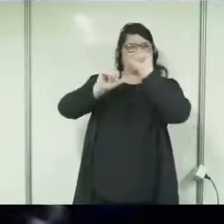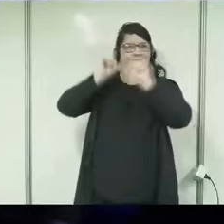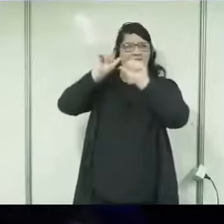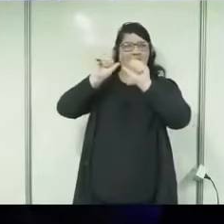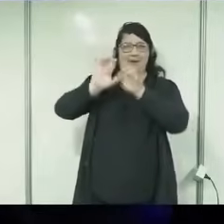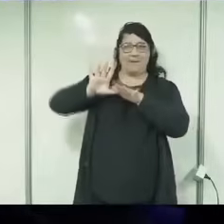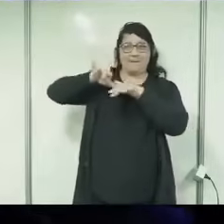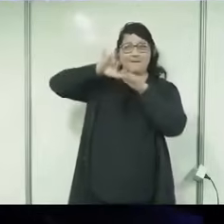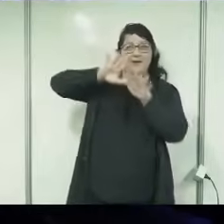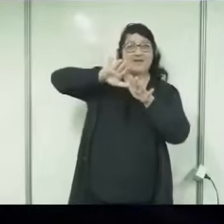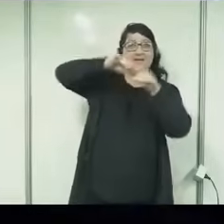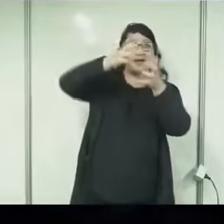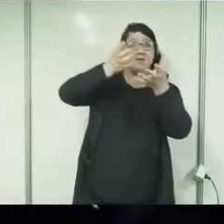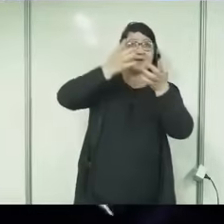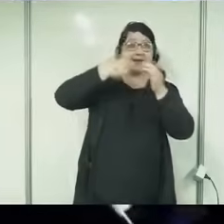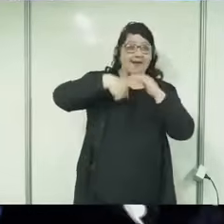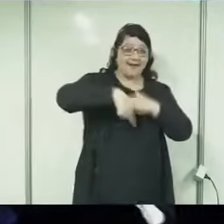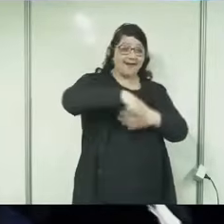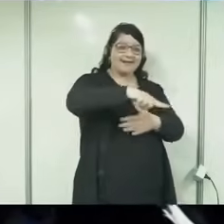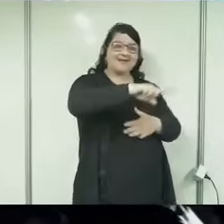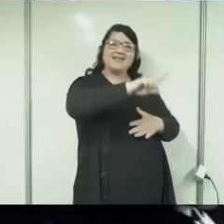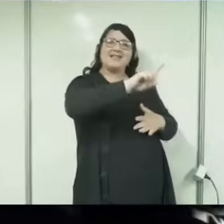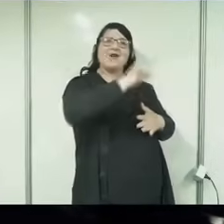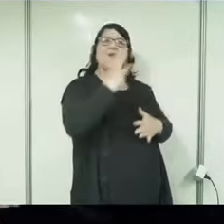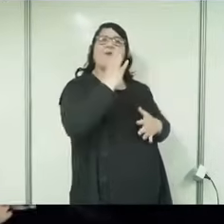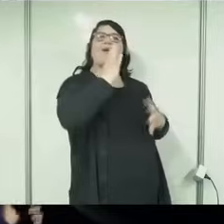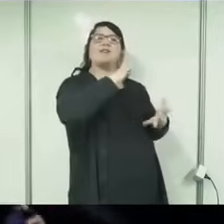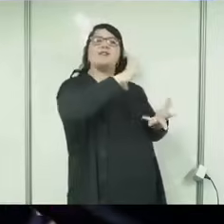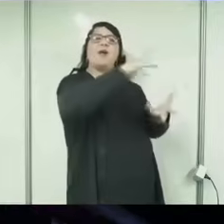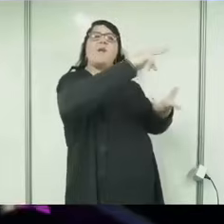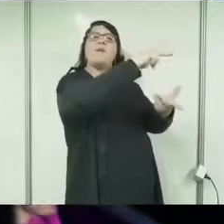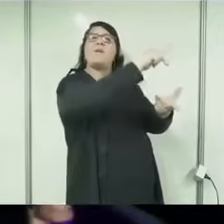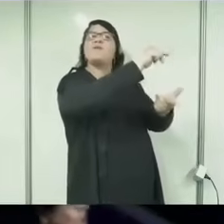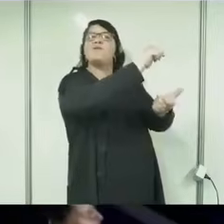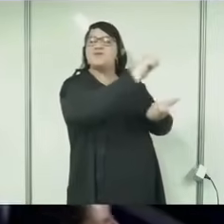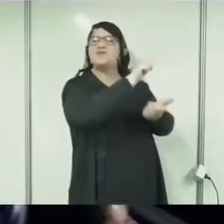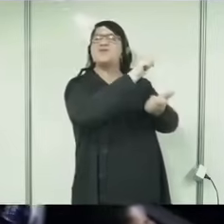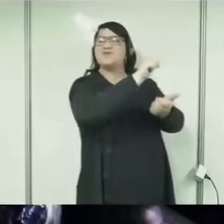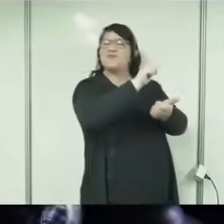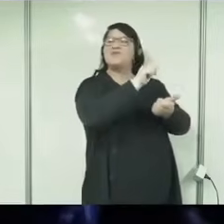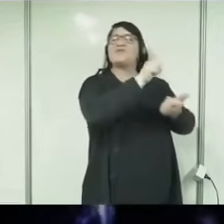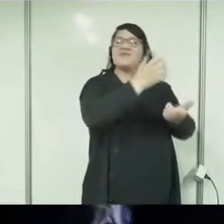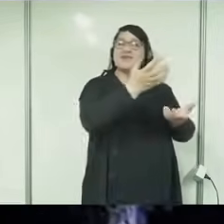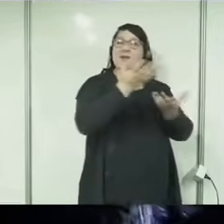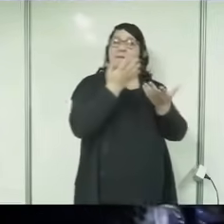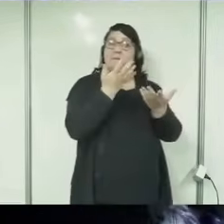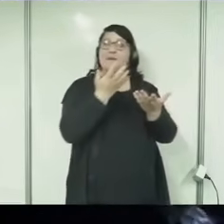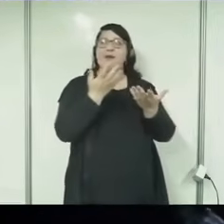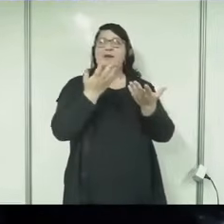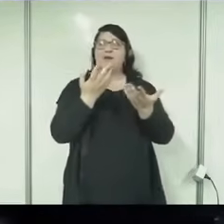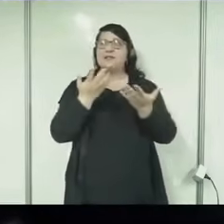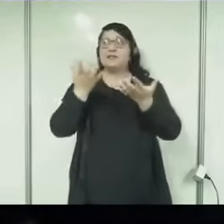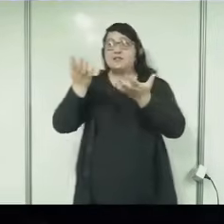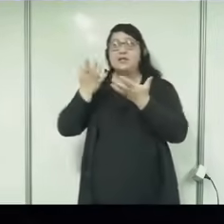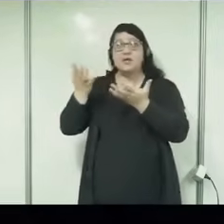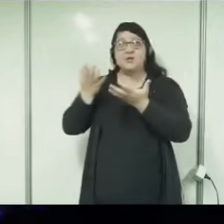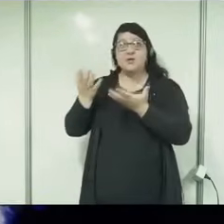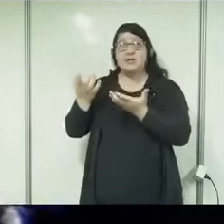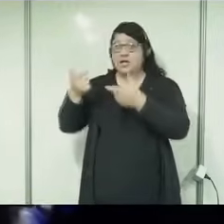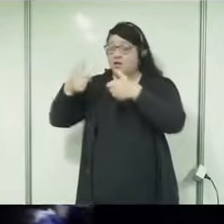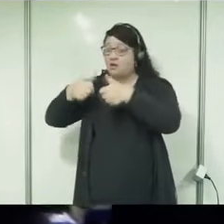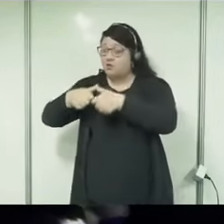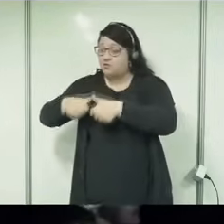eu queria continuar ali, mas o destino quis me contrariar, e